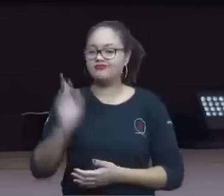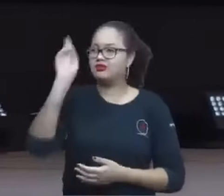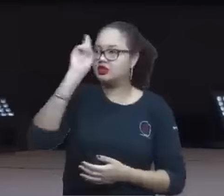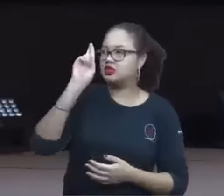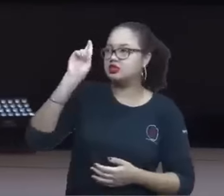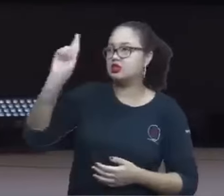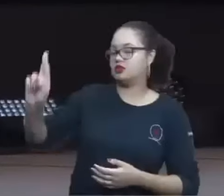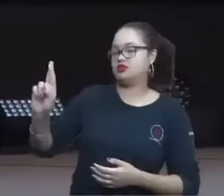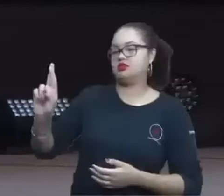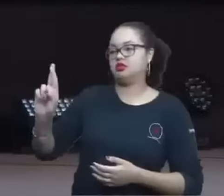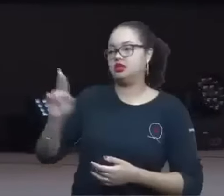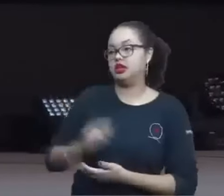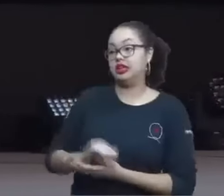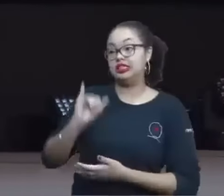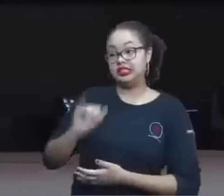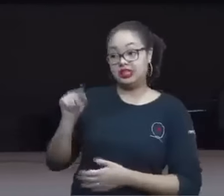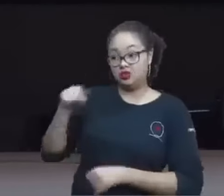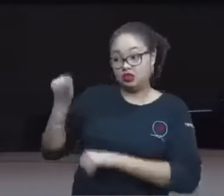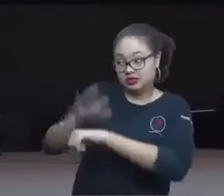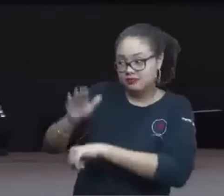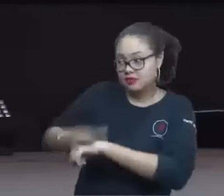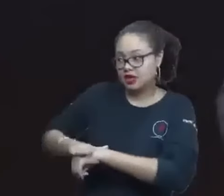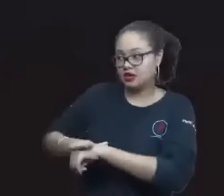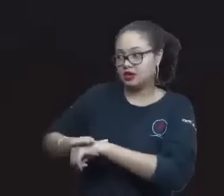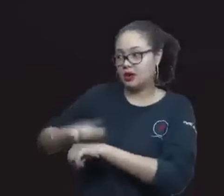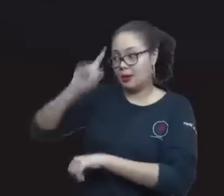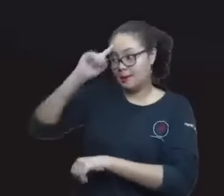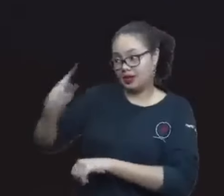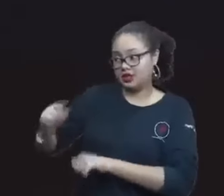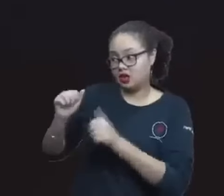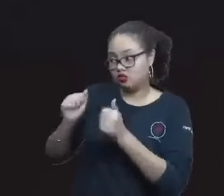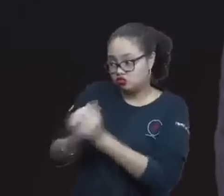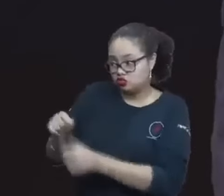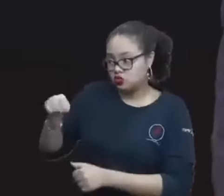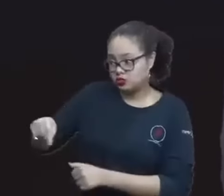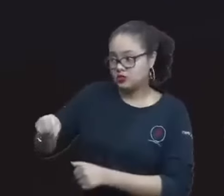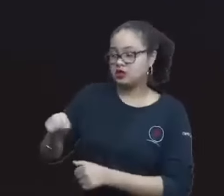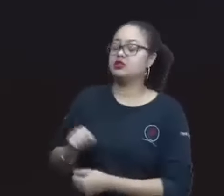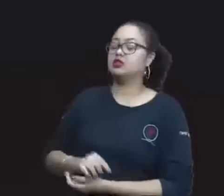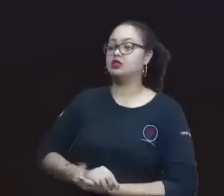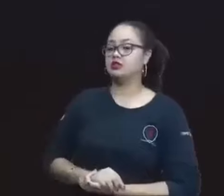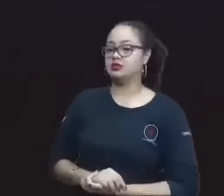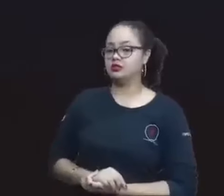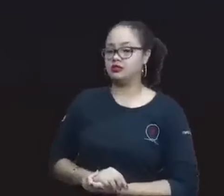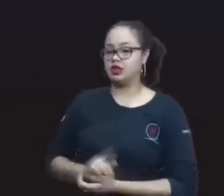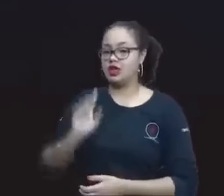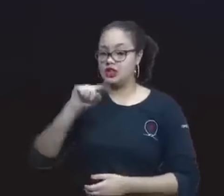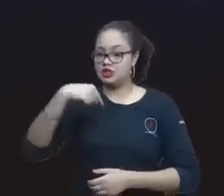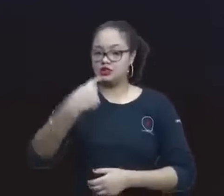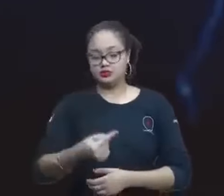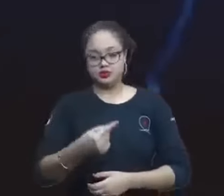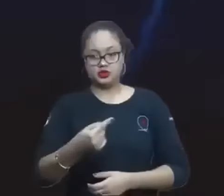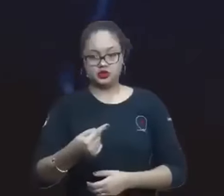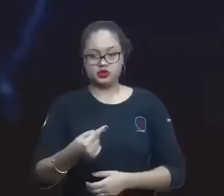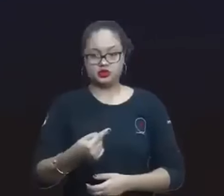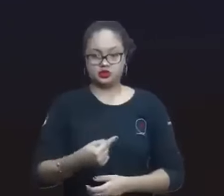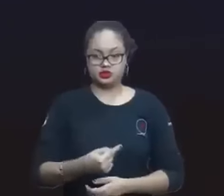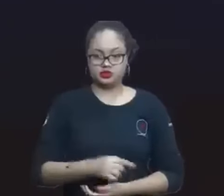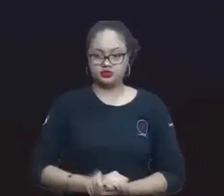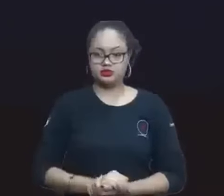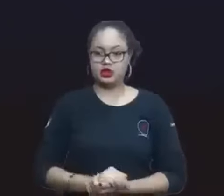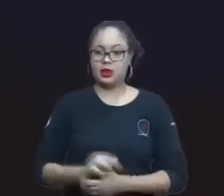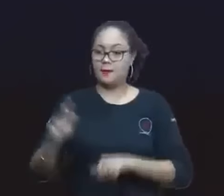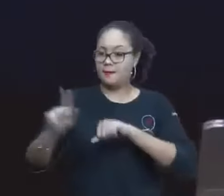senhor Se és tu manda ter contigo depois